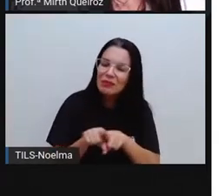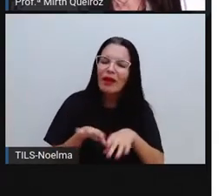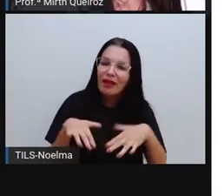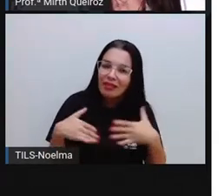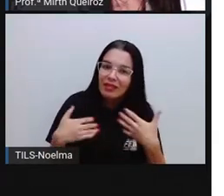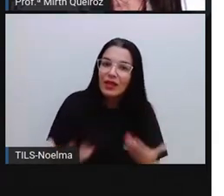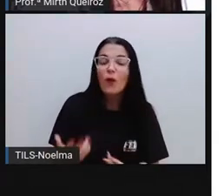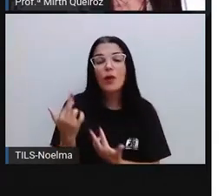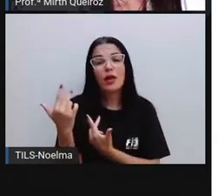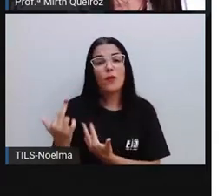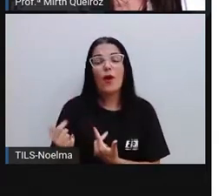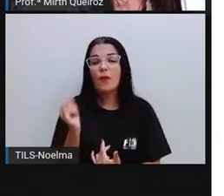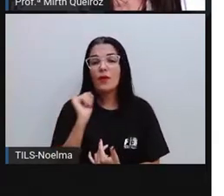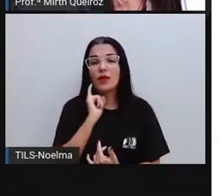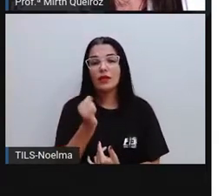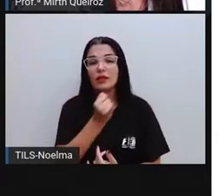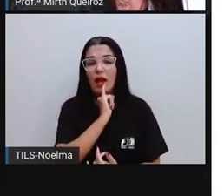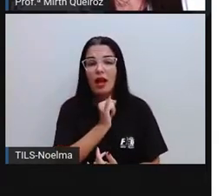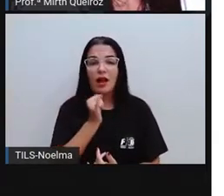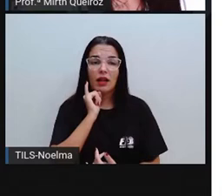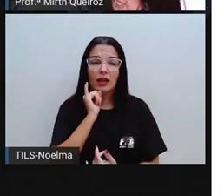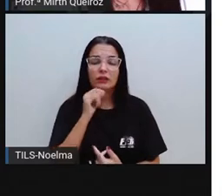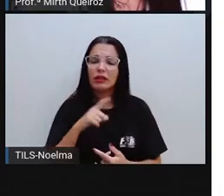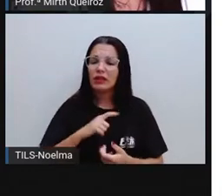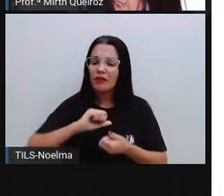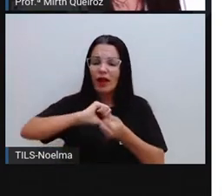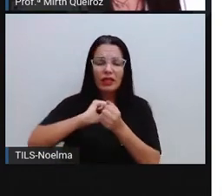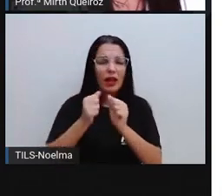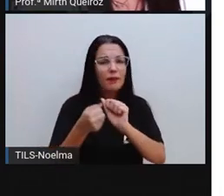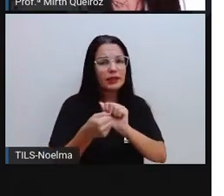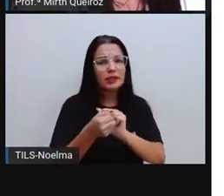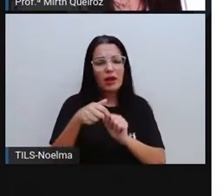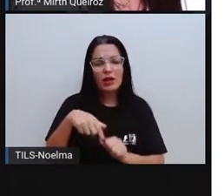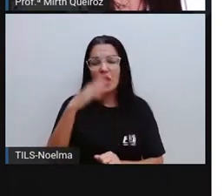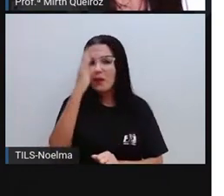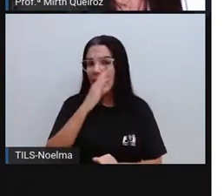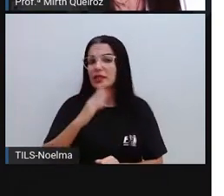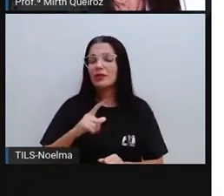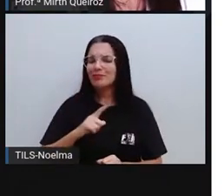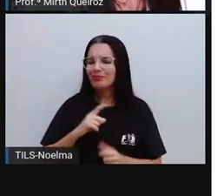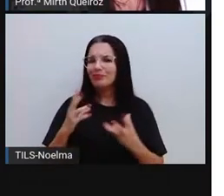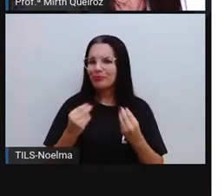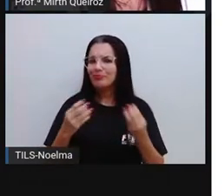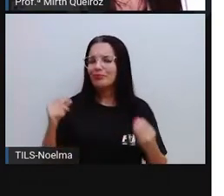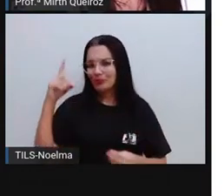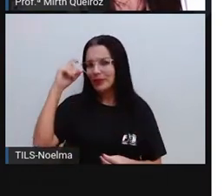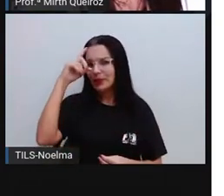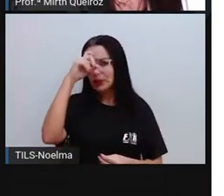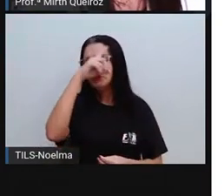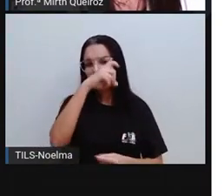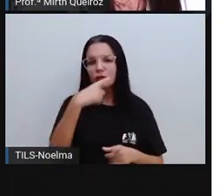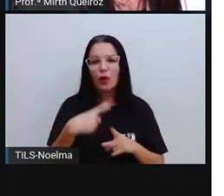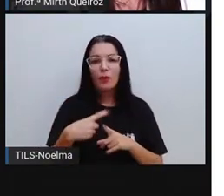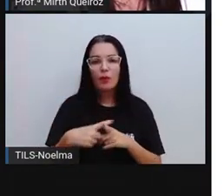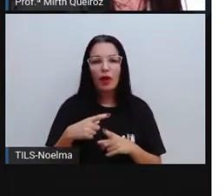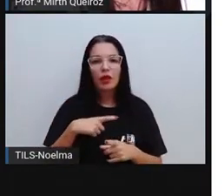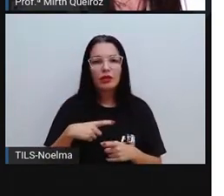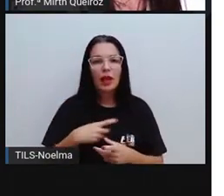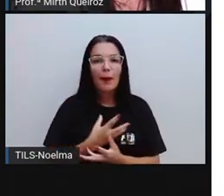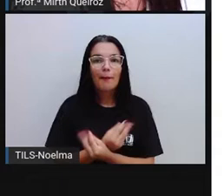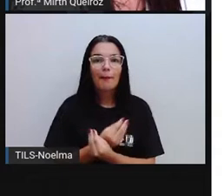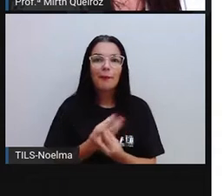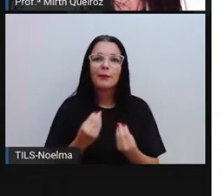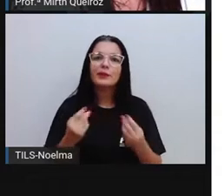mesma sensação ao chegar ao país, né? A adaptação aqui ao Brasil foi muito difícil para eles também devido às